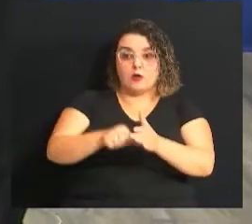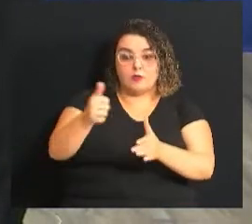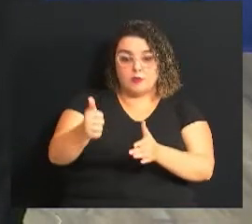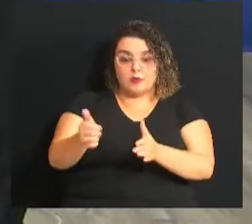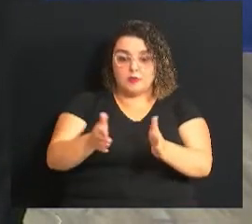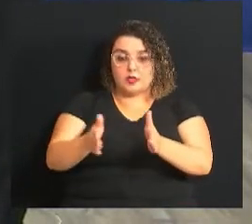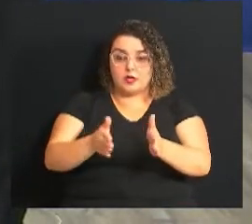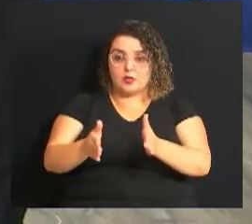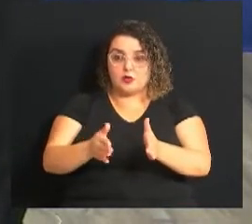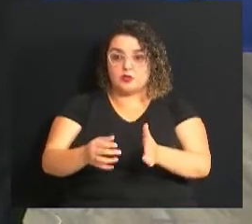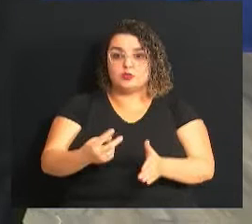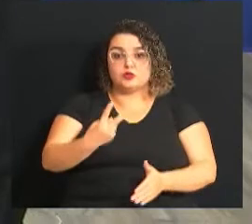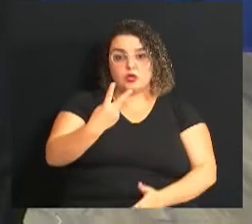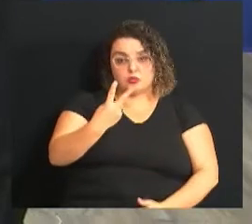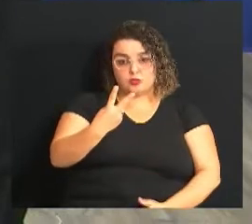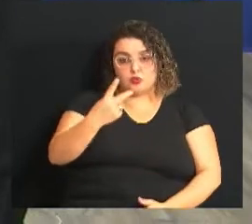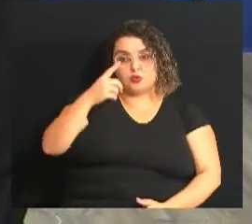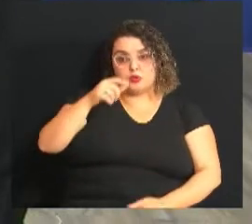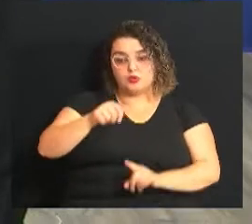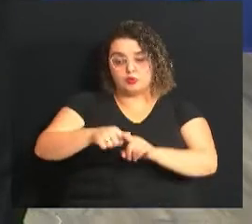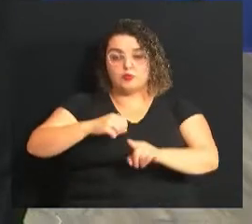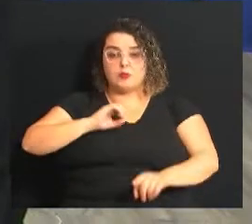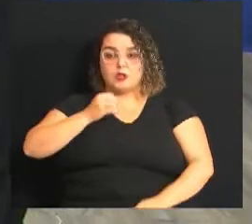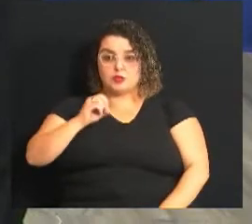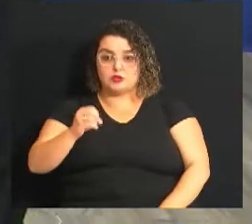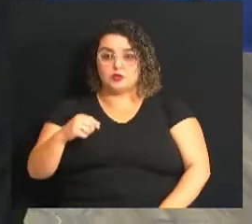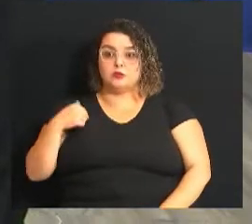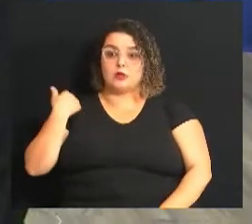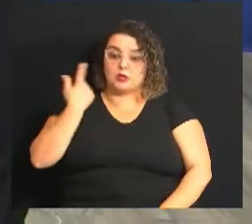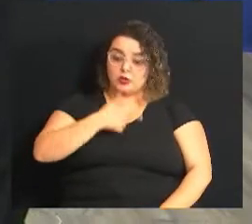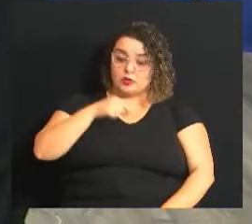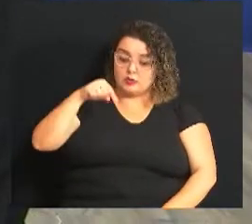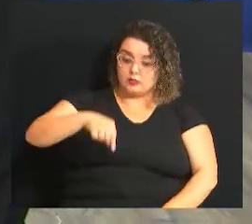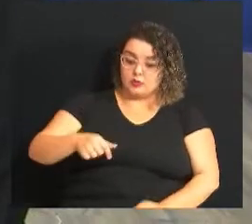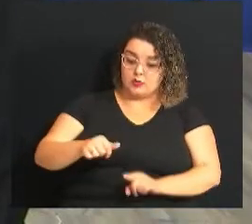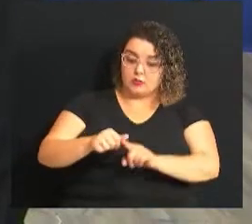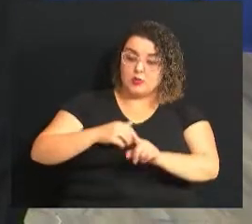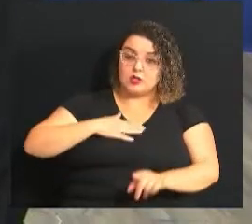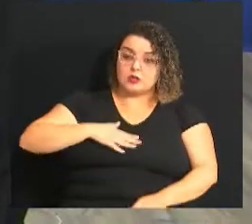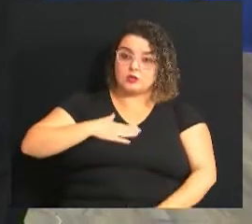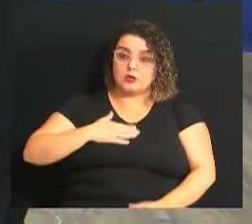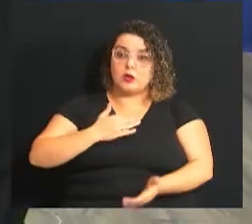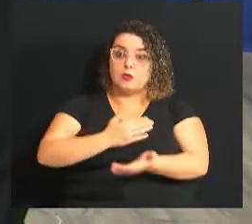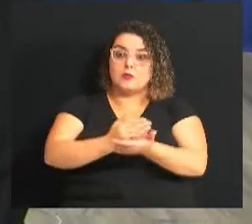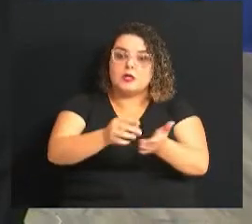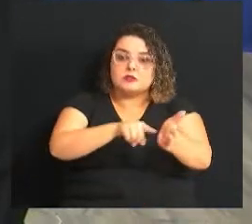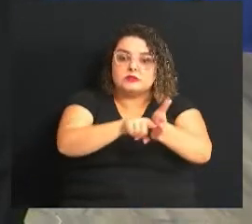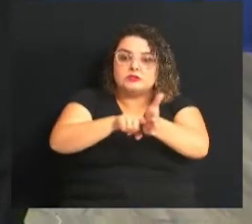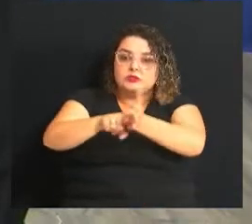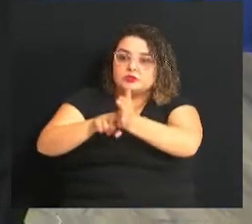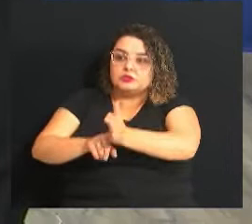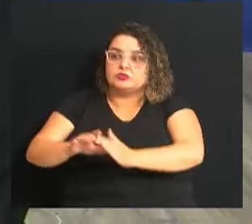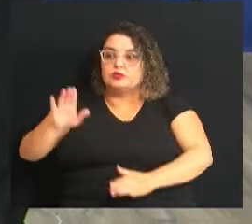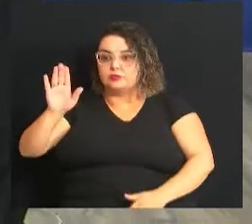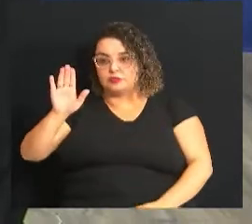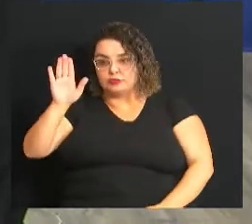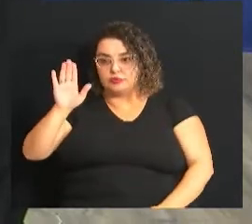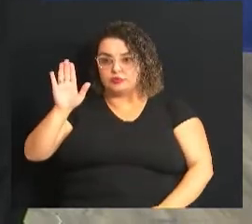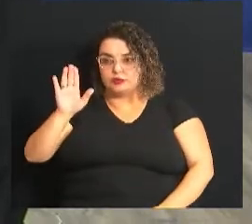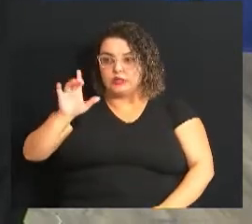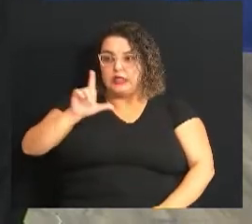de outubro, então nós já estamos em agosto. Para quem já quer começar a pesquisar os candidatos, existe